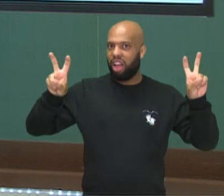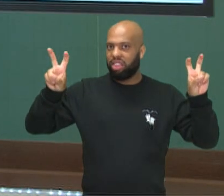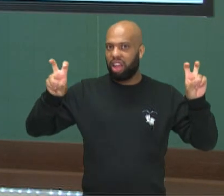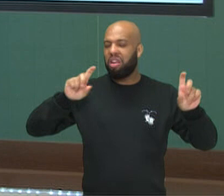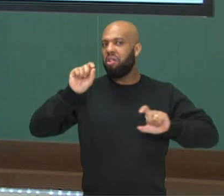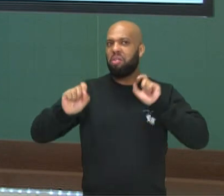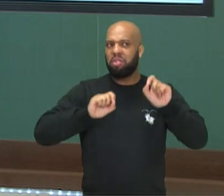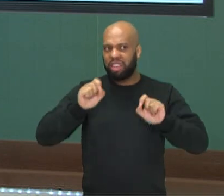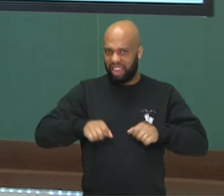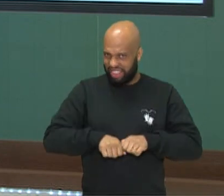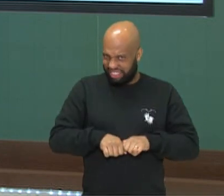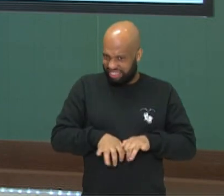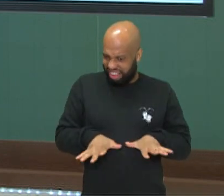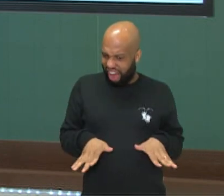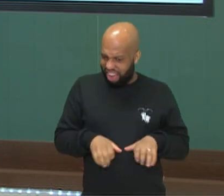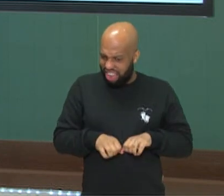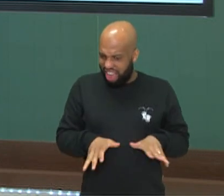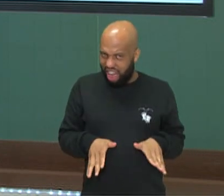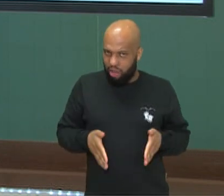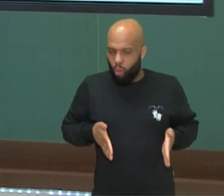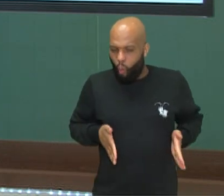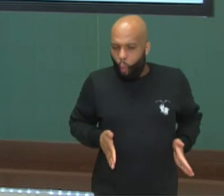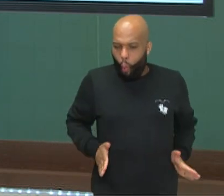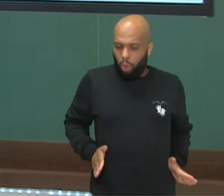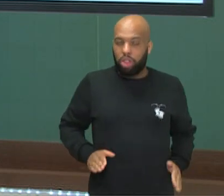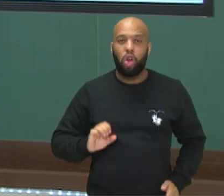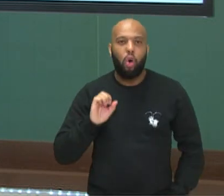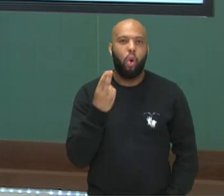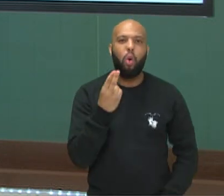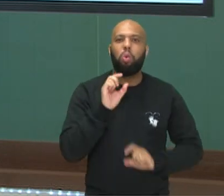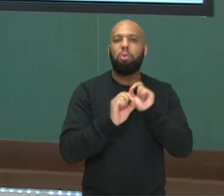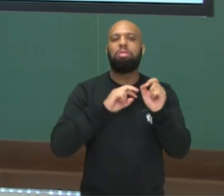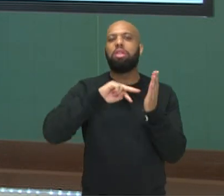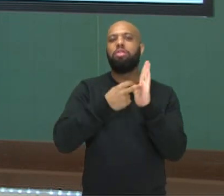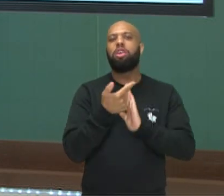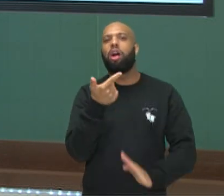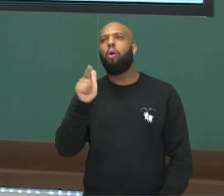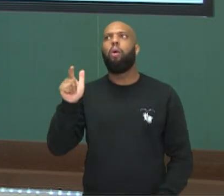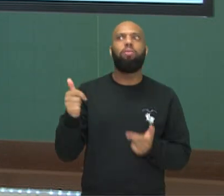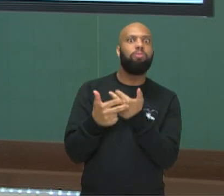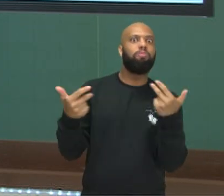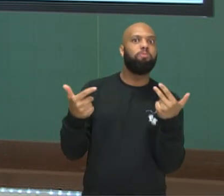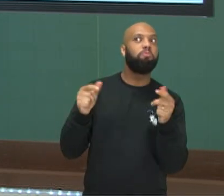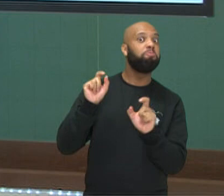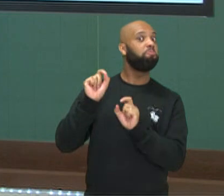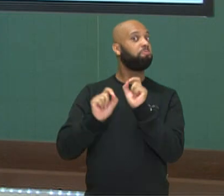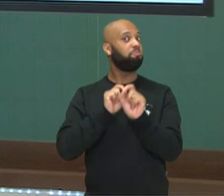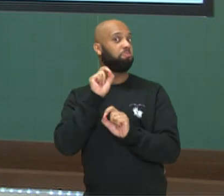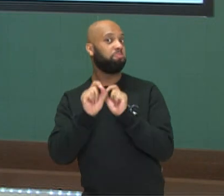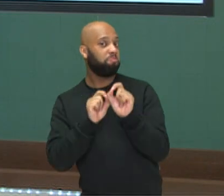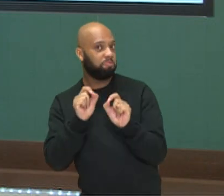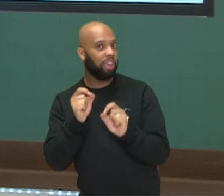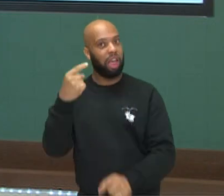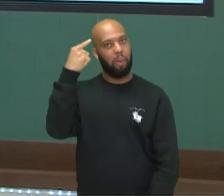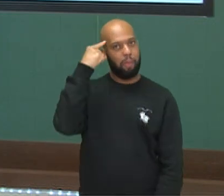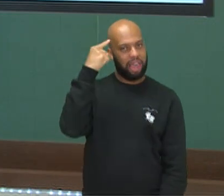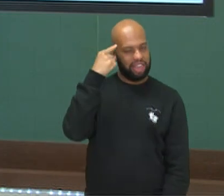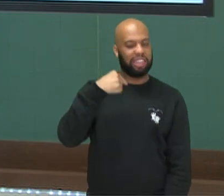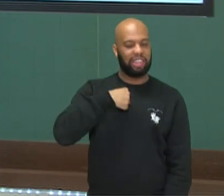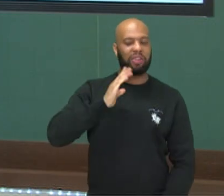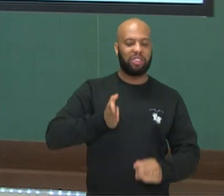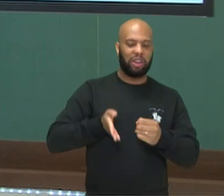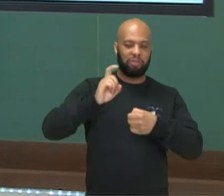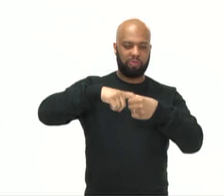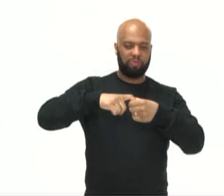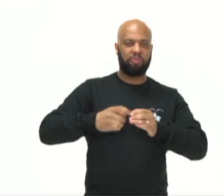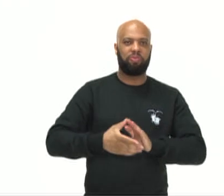sentido literal, como a gente está vendo na imagem aqui? Ou será que quer dizer uma outra coisa nessa situação? Pensa logo que eu volto já